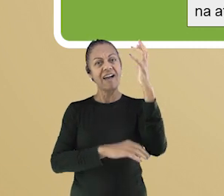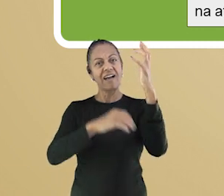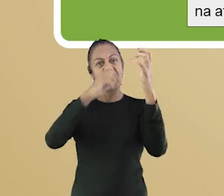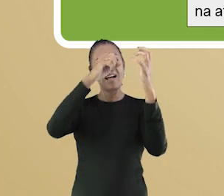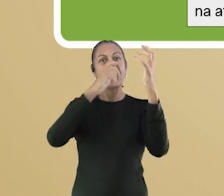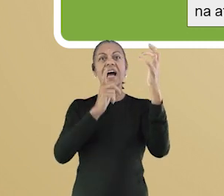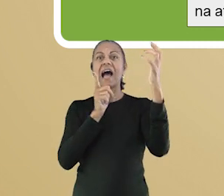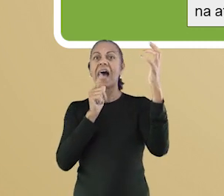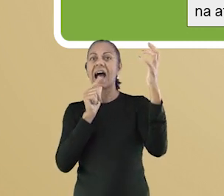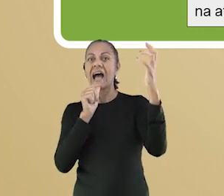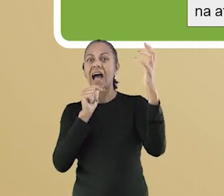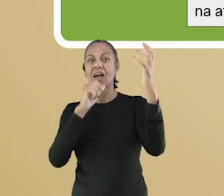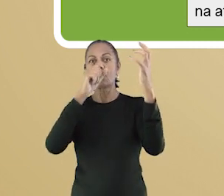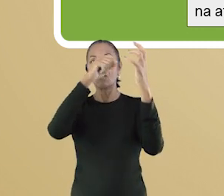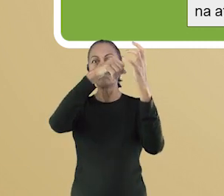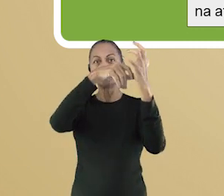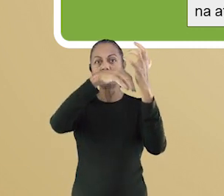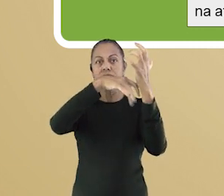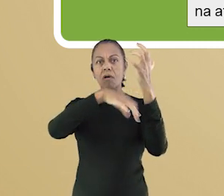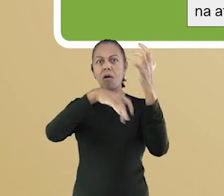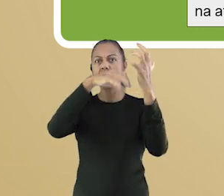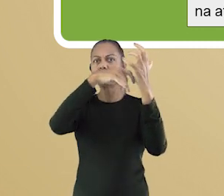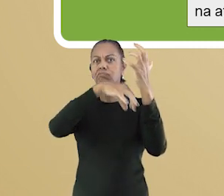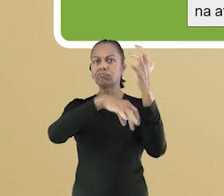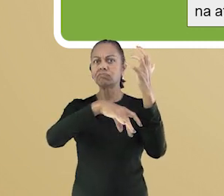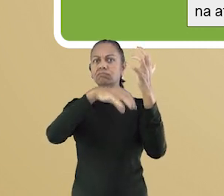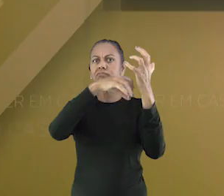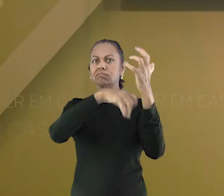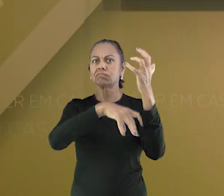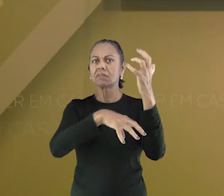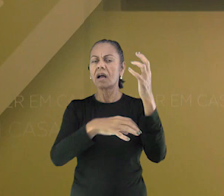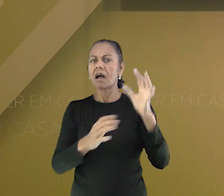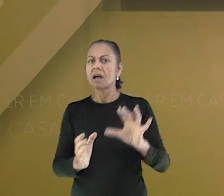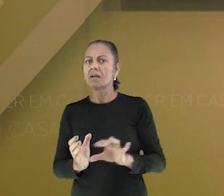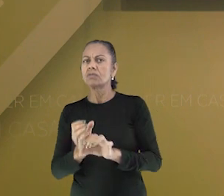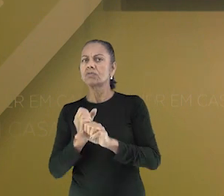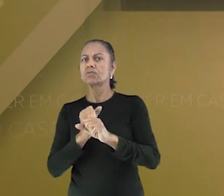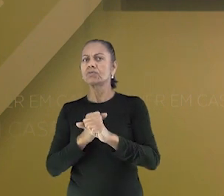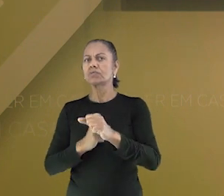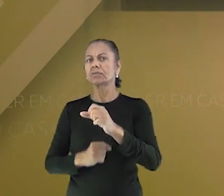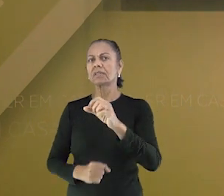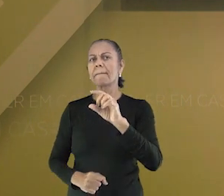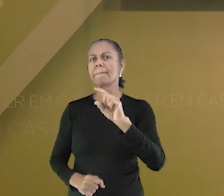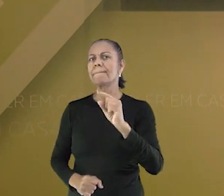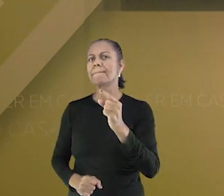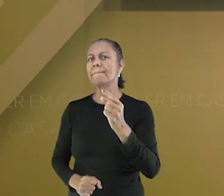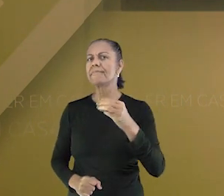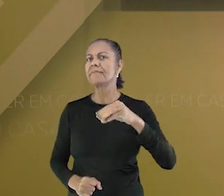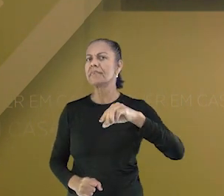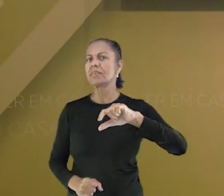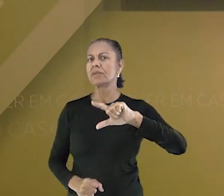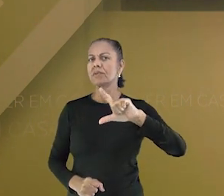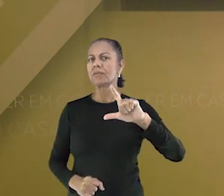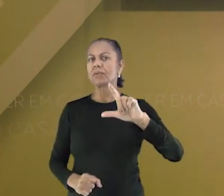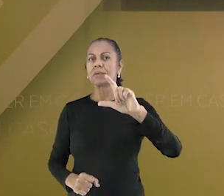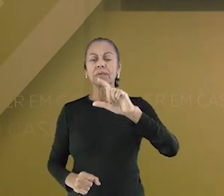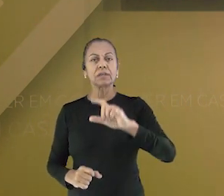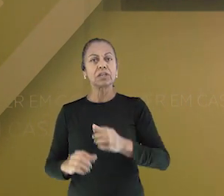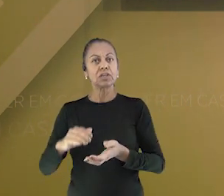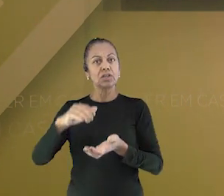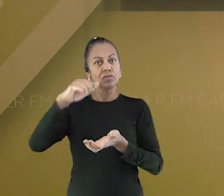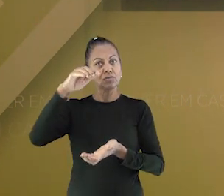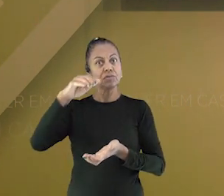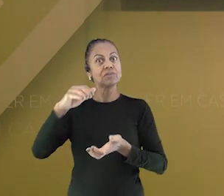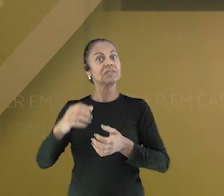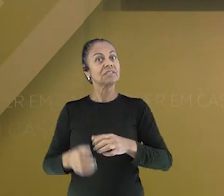cerca de 1.000 litros de água por dia. Se tratando da Amazônia por inteiro, esse volume pode chegar